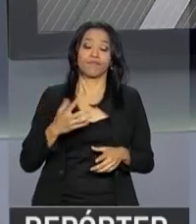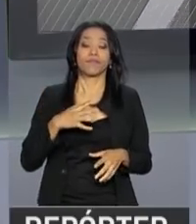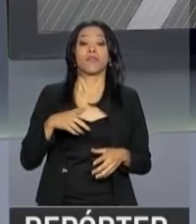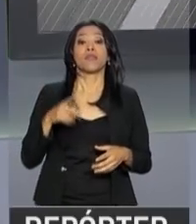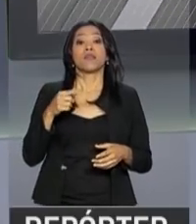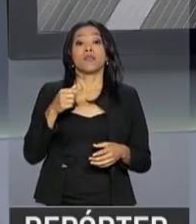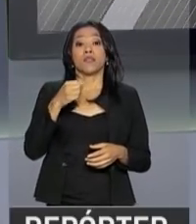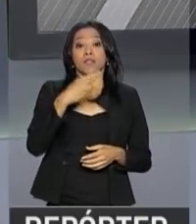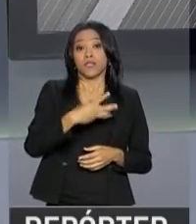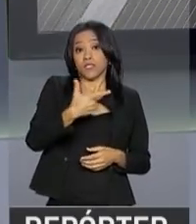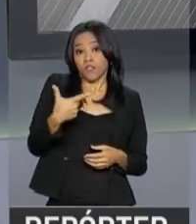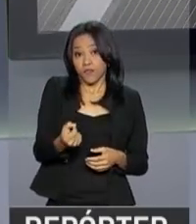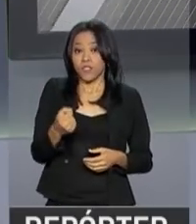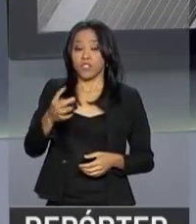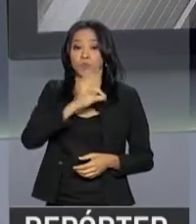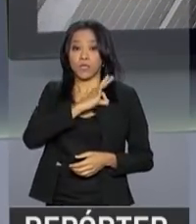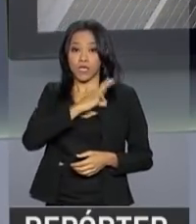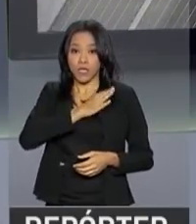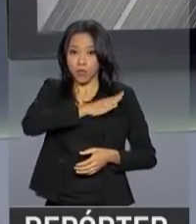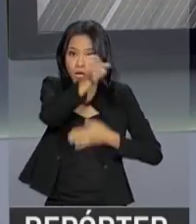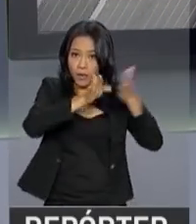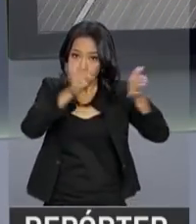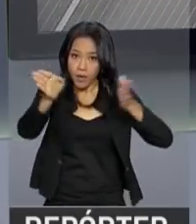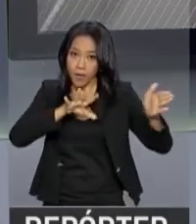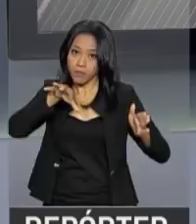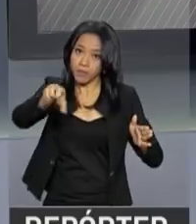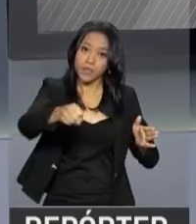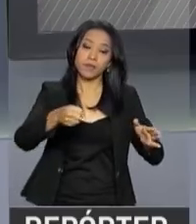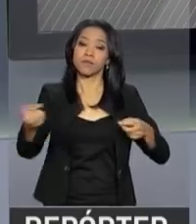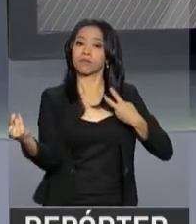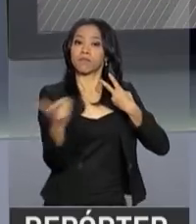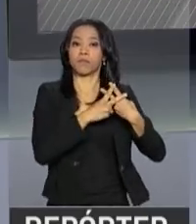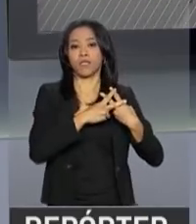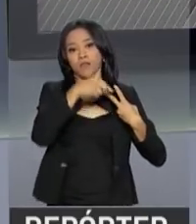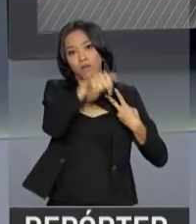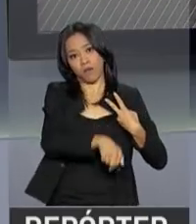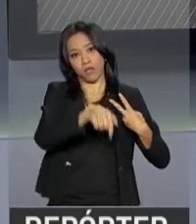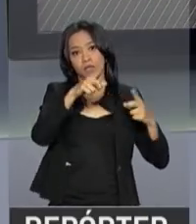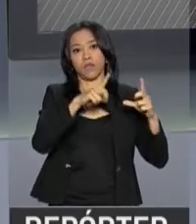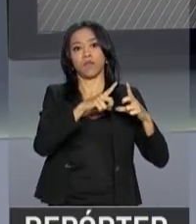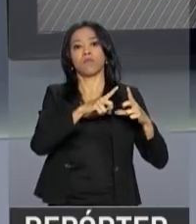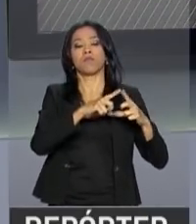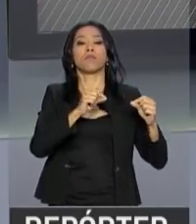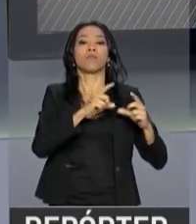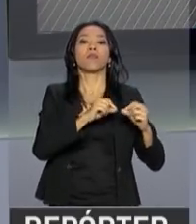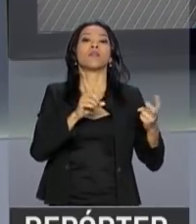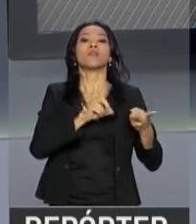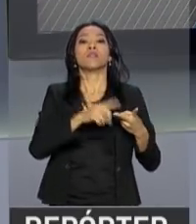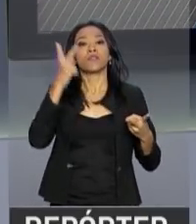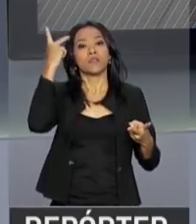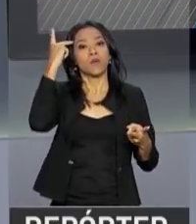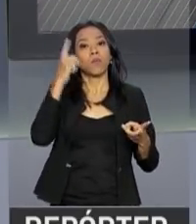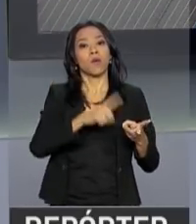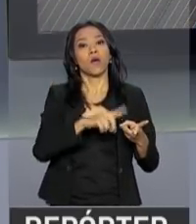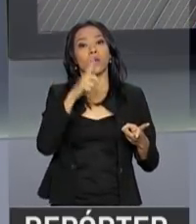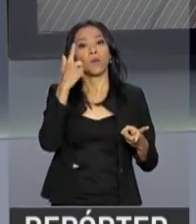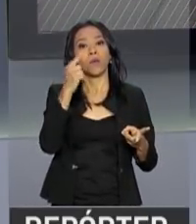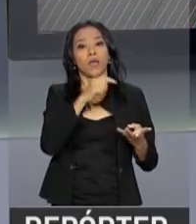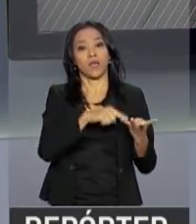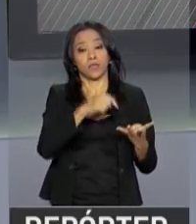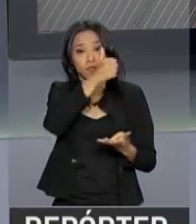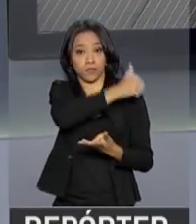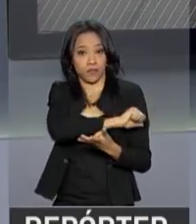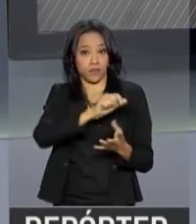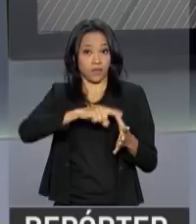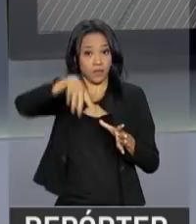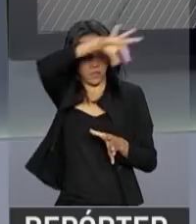mandados de busca e apreensão e de prisão aqui no distrito federal em são paulo goiás rio de janeiro espírito santo